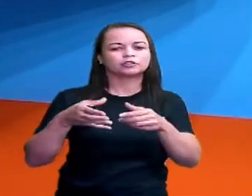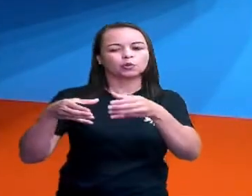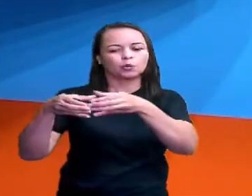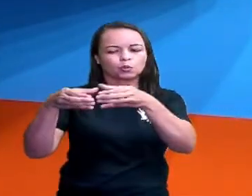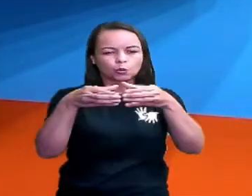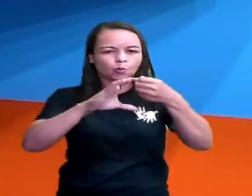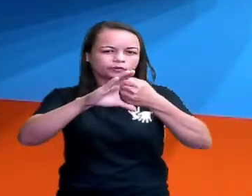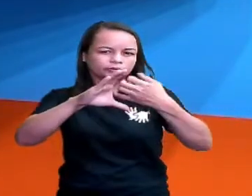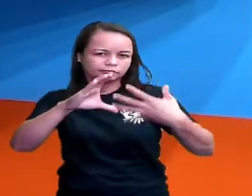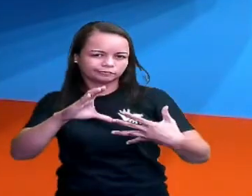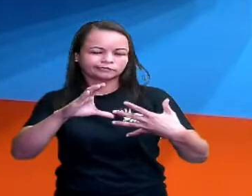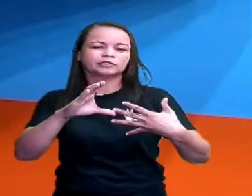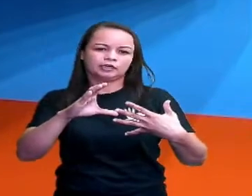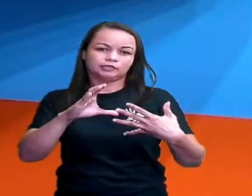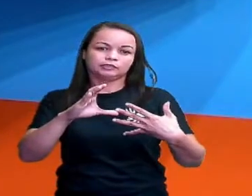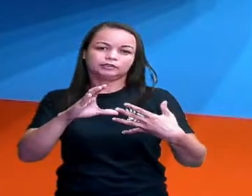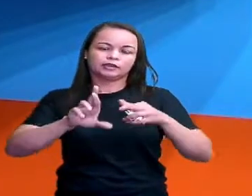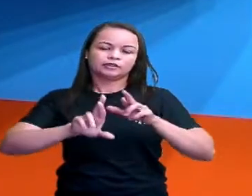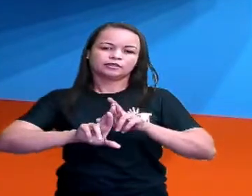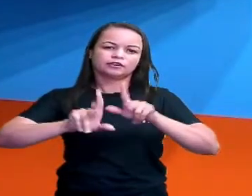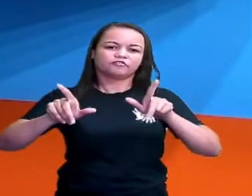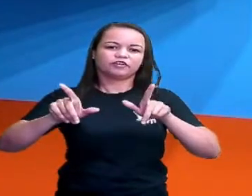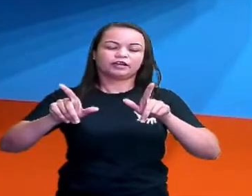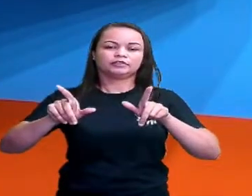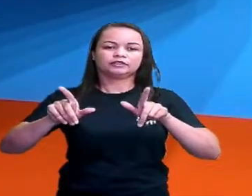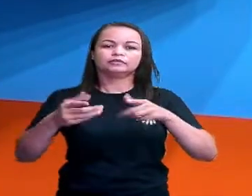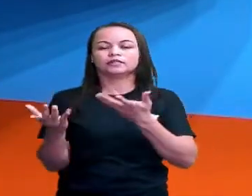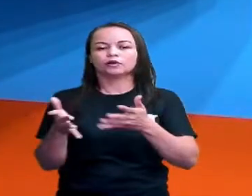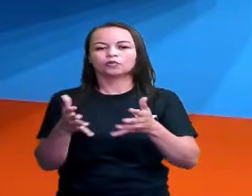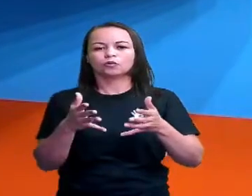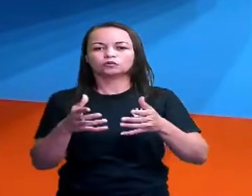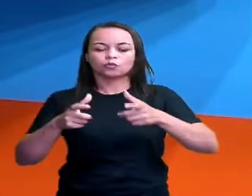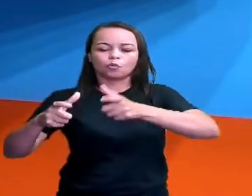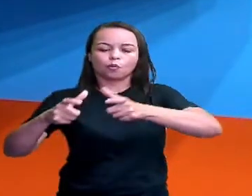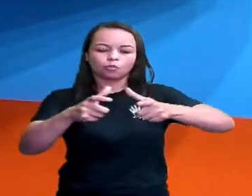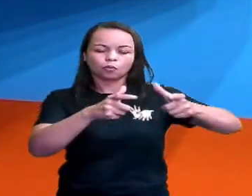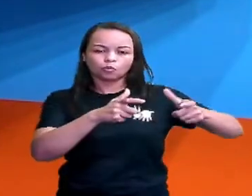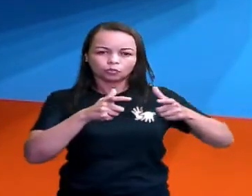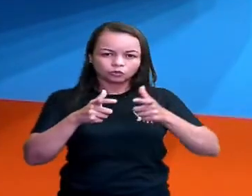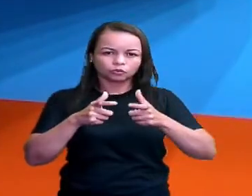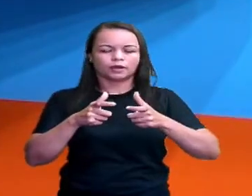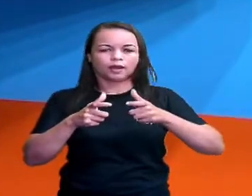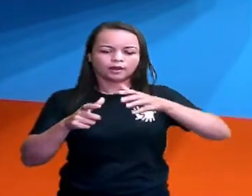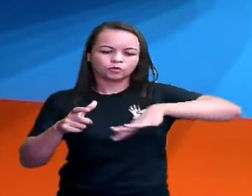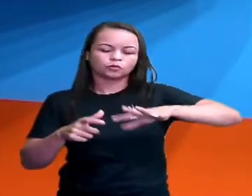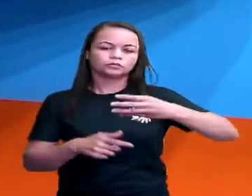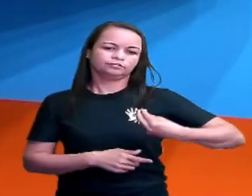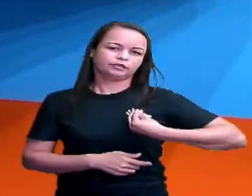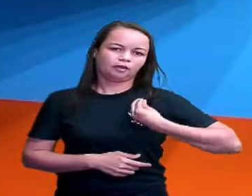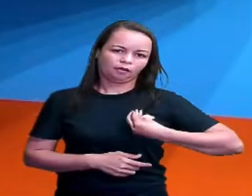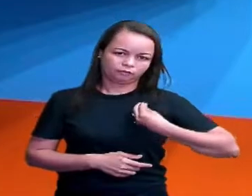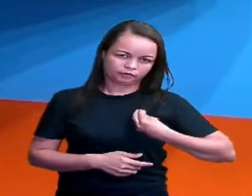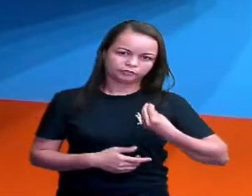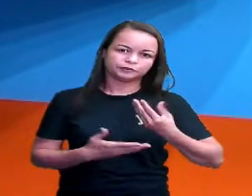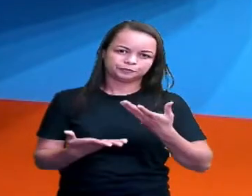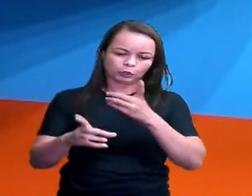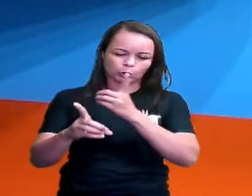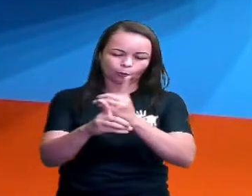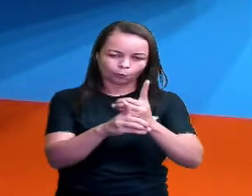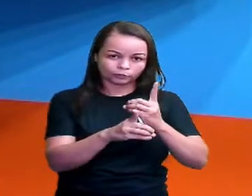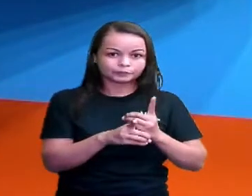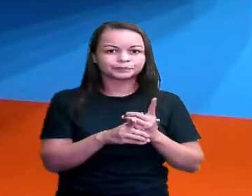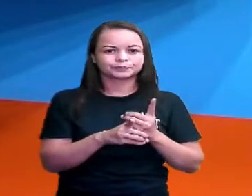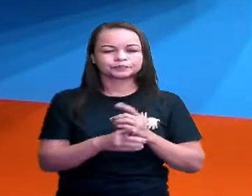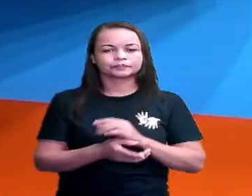de características de acordo com o ambiente, de acordo com o habitat que elas são encontradas, tá